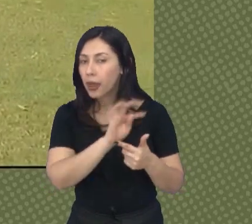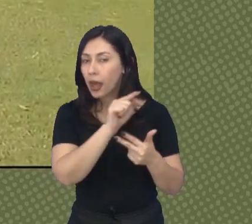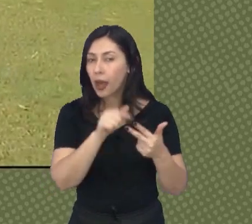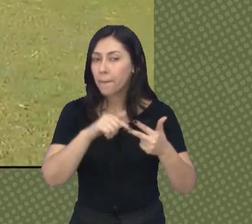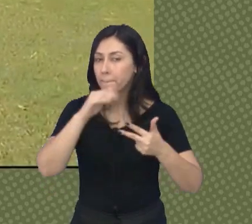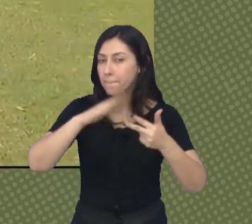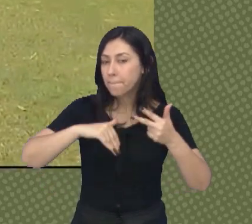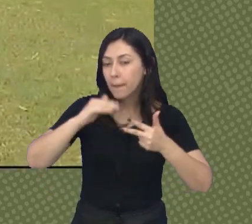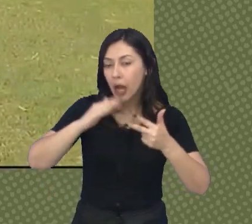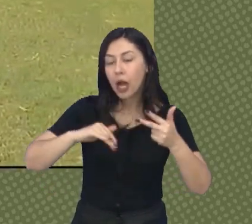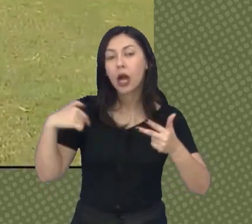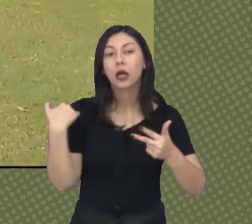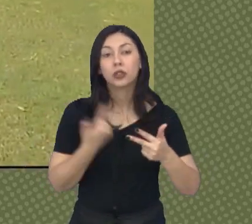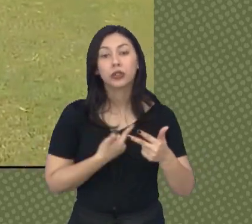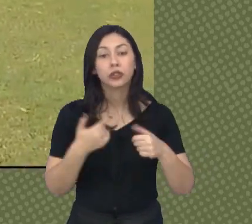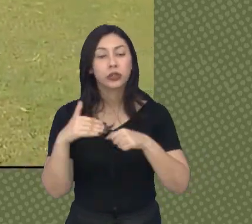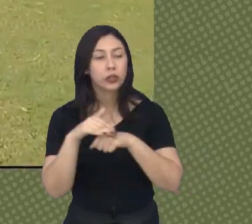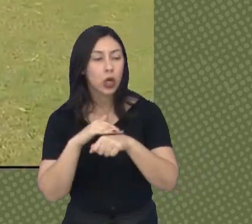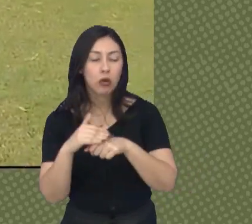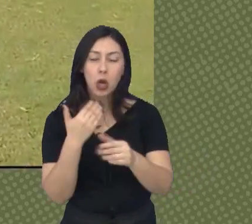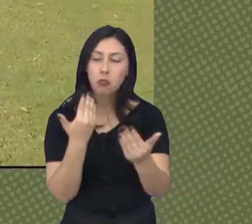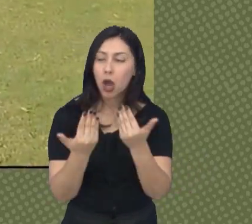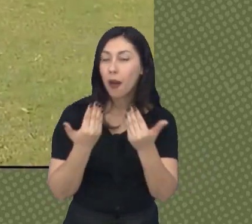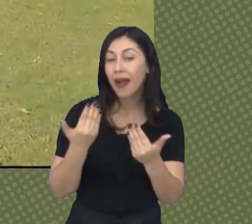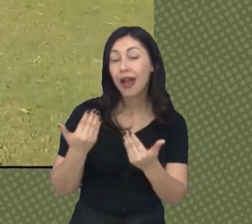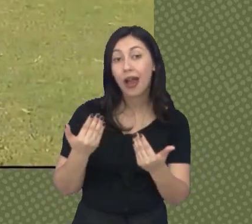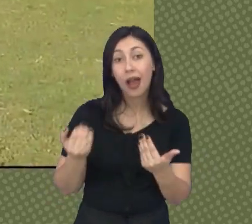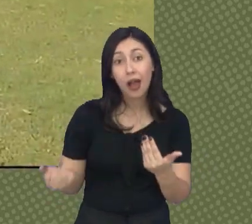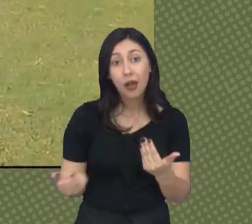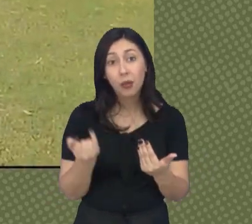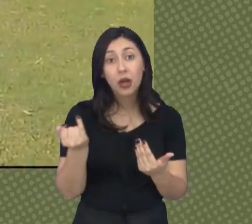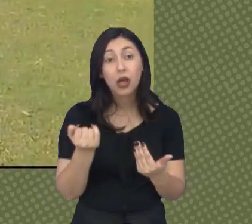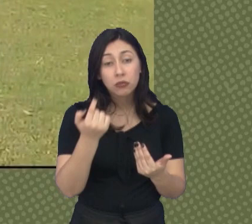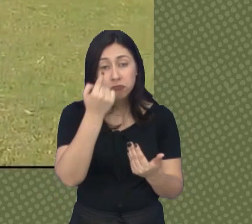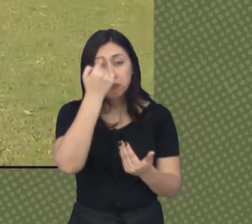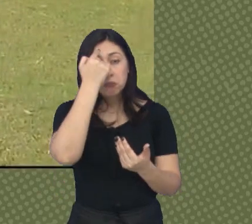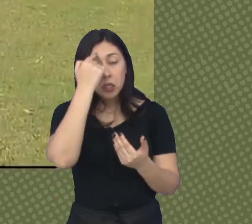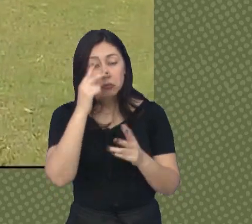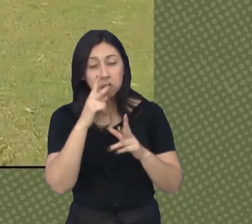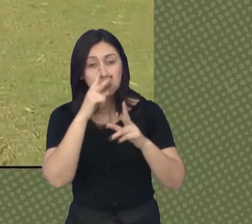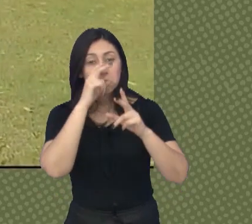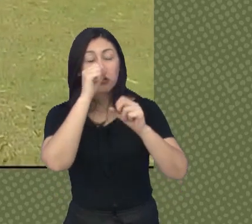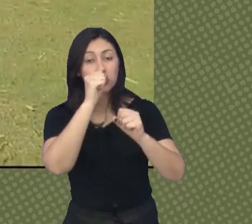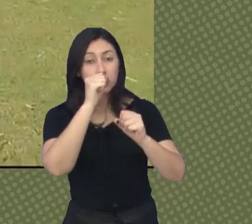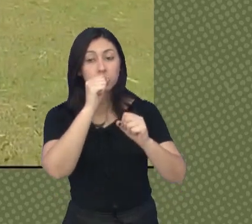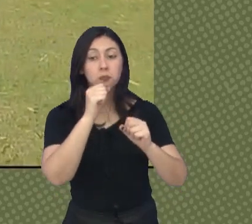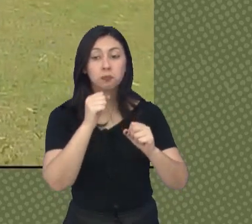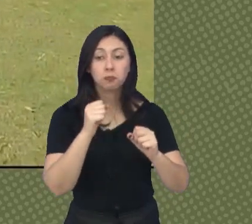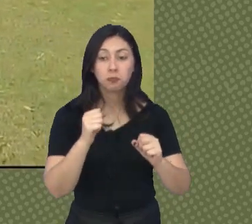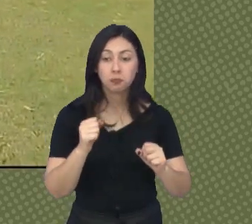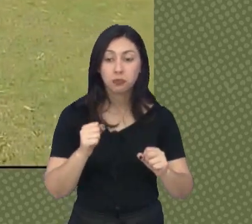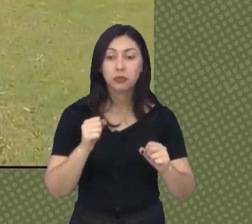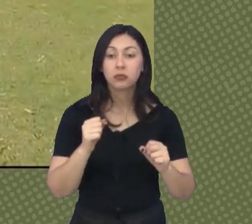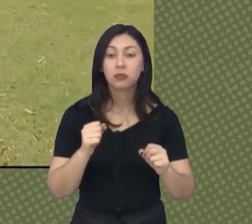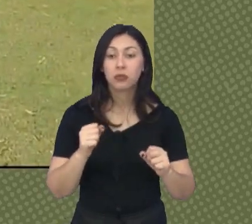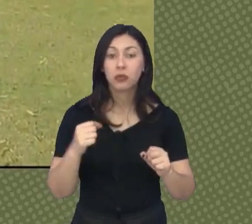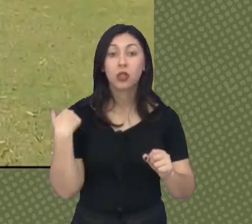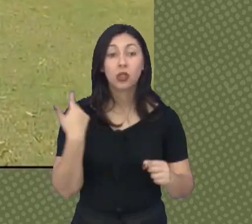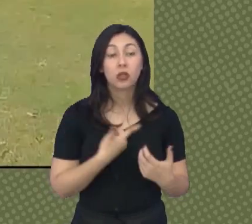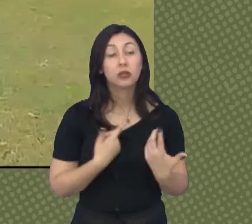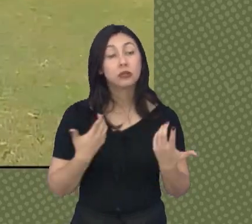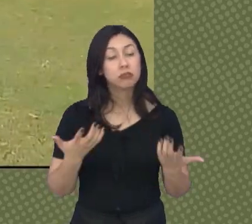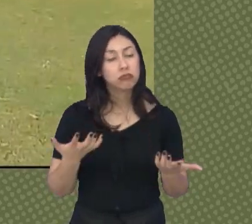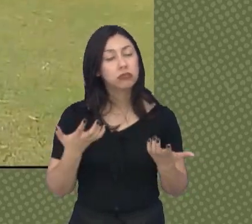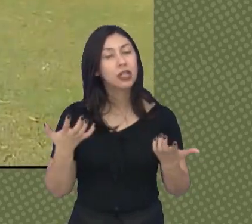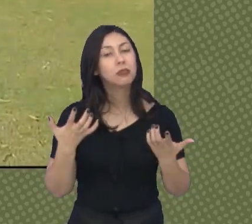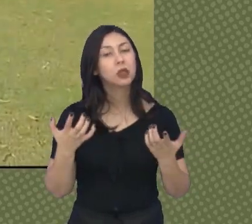Conversamos bastante, essa parte mental é importante para nós agora nessa reta final de primeira fase e pretendemos fazer